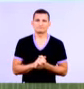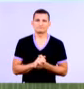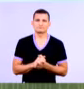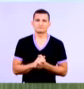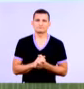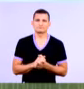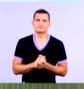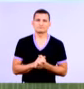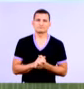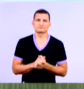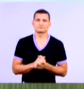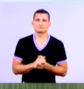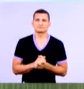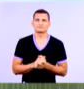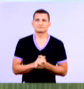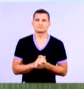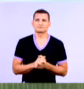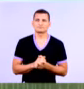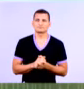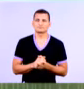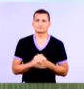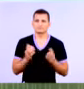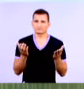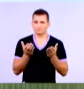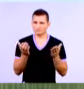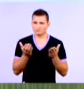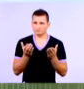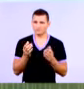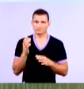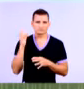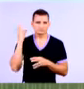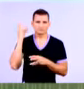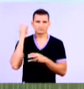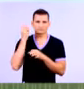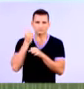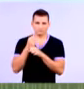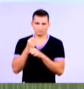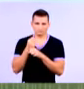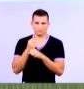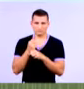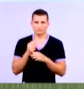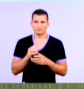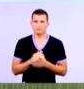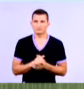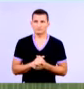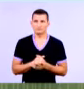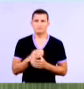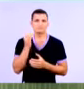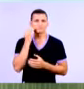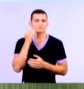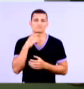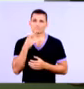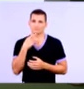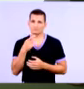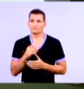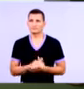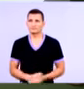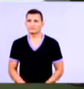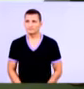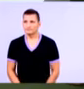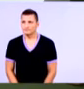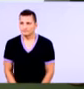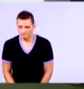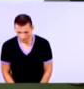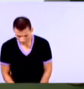forma mais devagar, né? Então, hoje foi mais uma revisão, né? Vamos ver se há alguma dúvida.